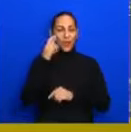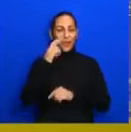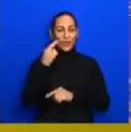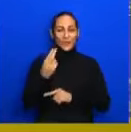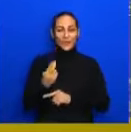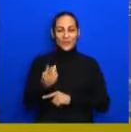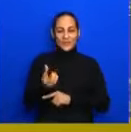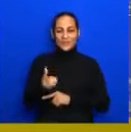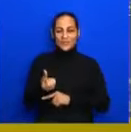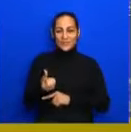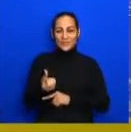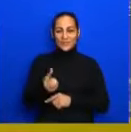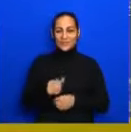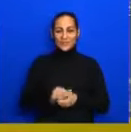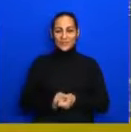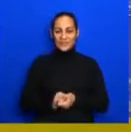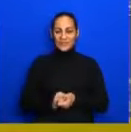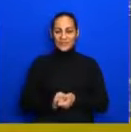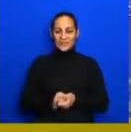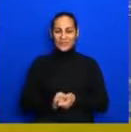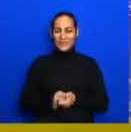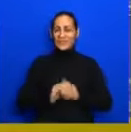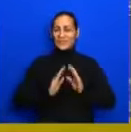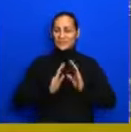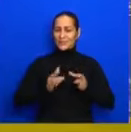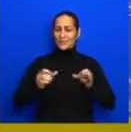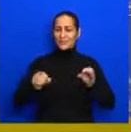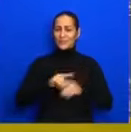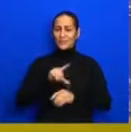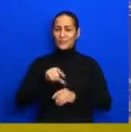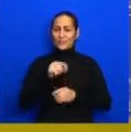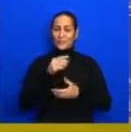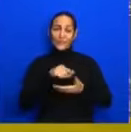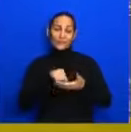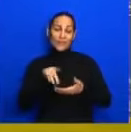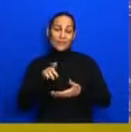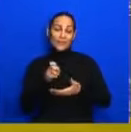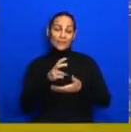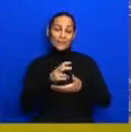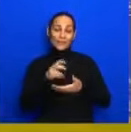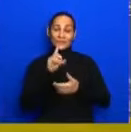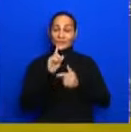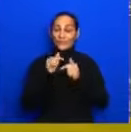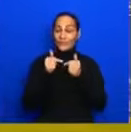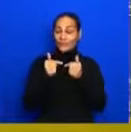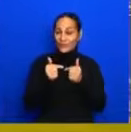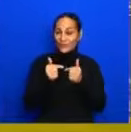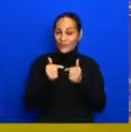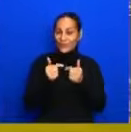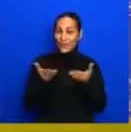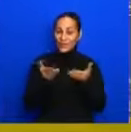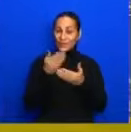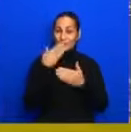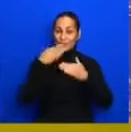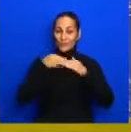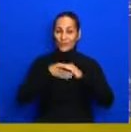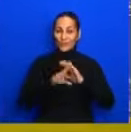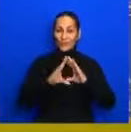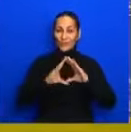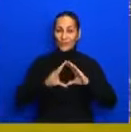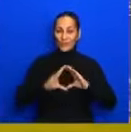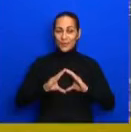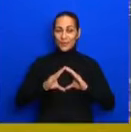rosa 26, rosa número 26. Já foram realizados os sorteios da Mega Sena, da Quina, do Dia de Sorte. Agora Time